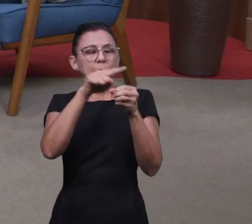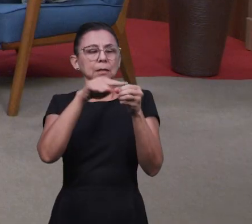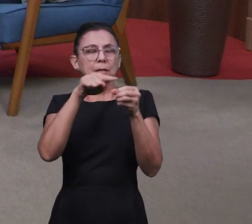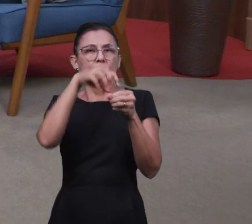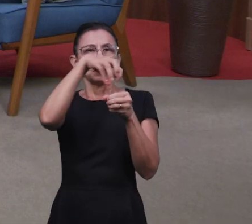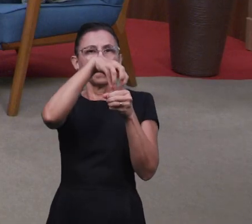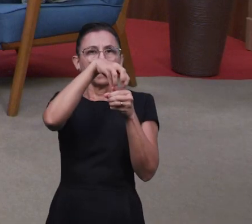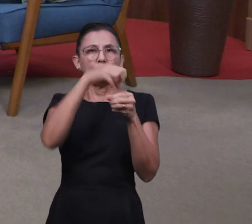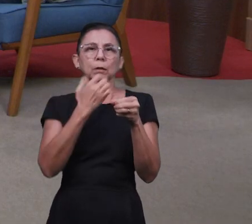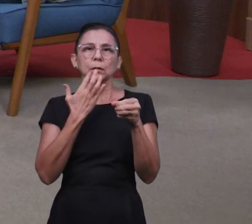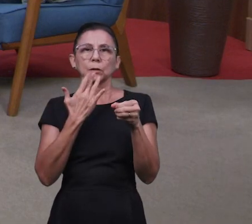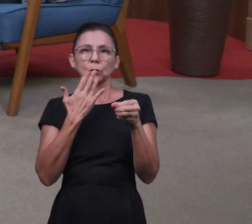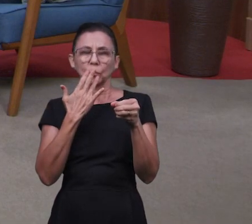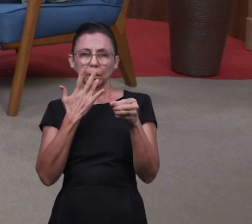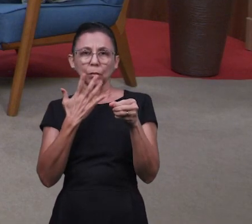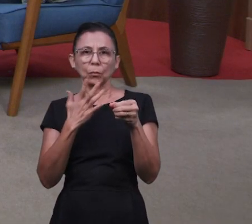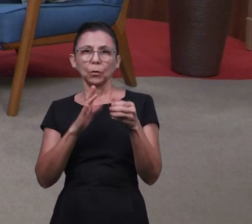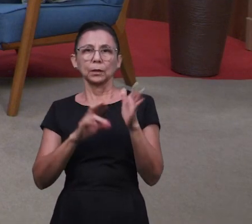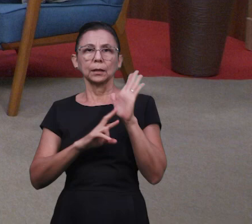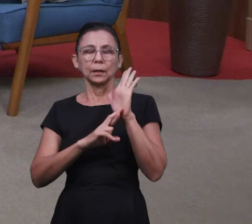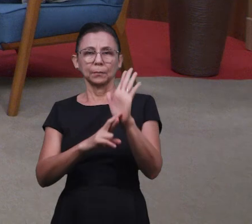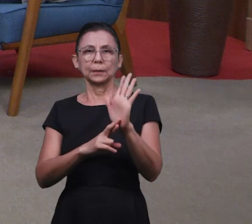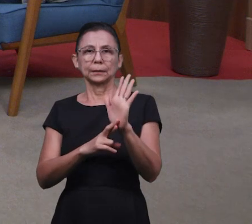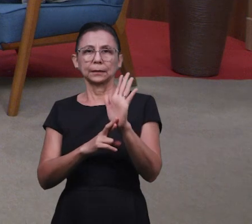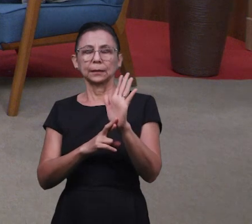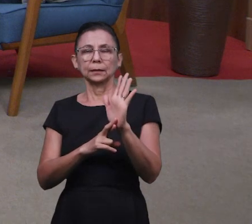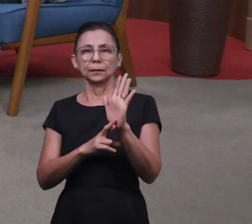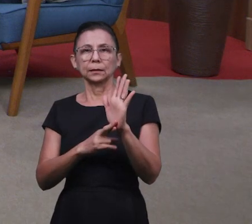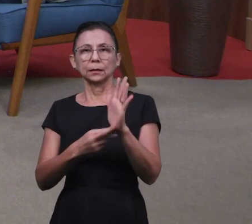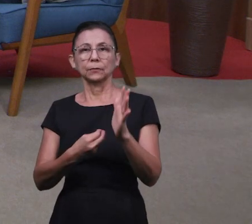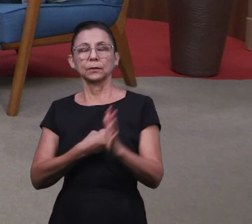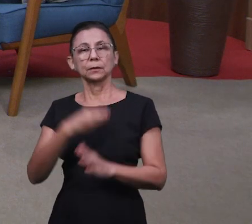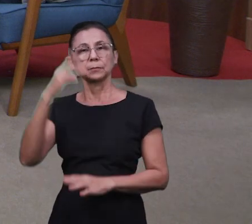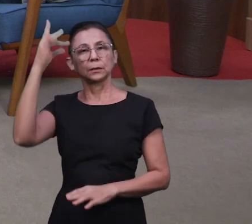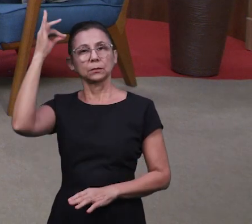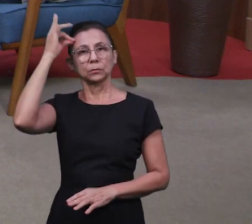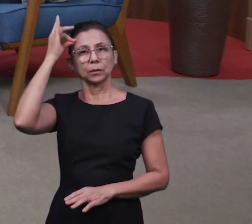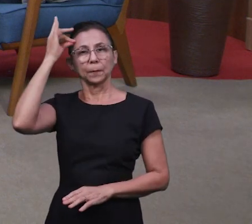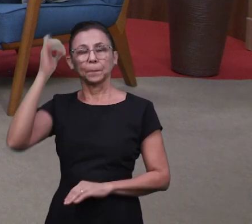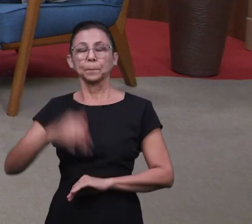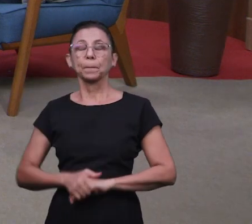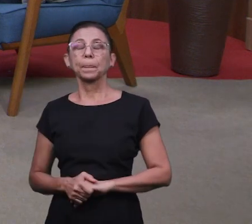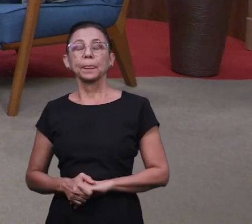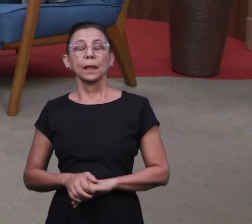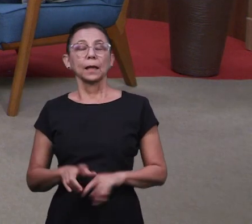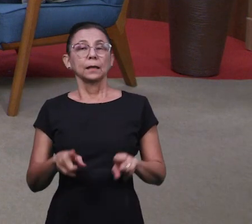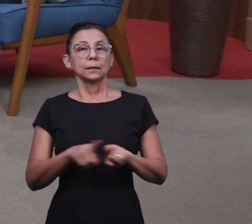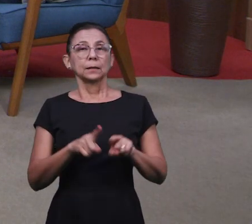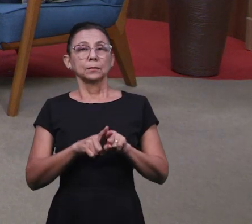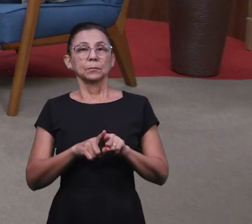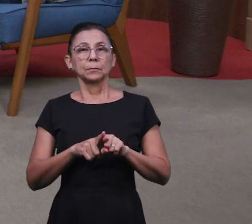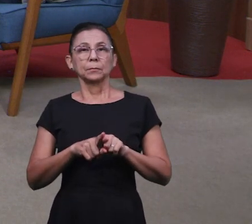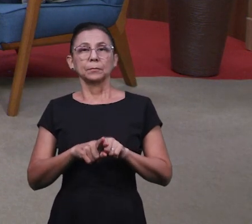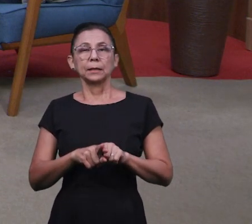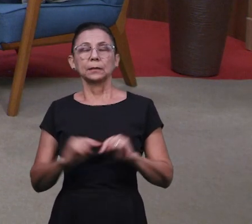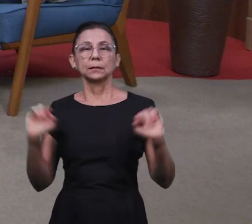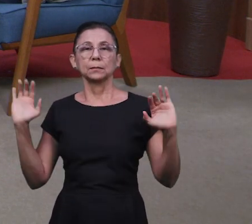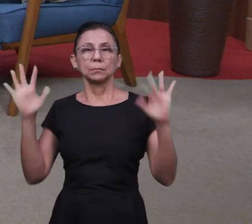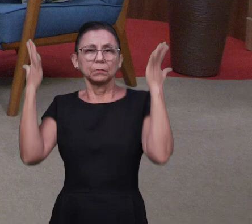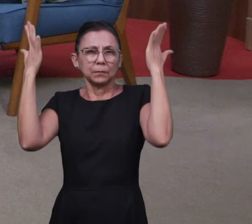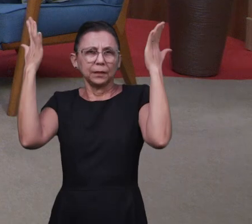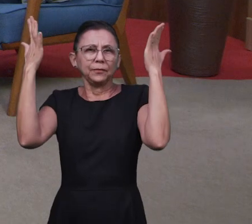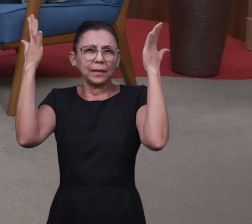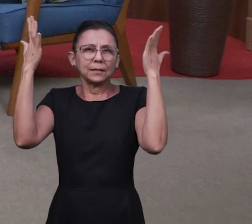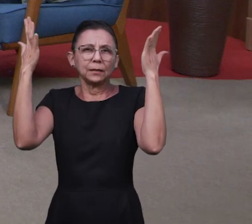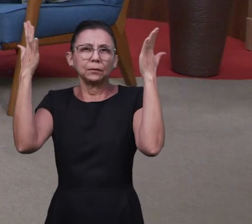na presença de Jesus. Até porque esse banquete que é promovido, que é realizado